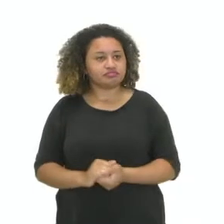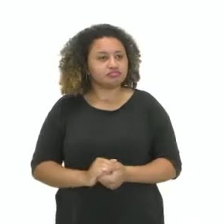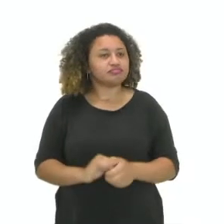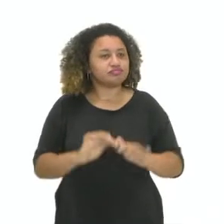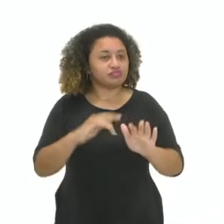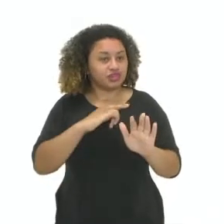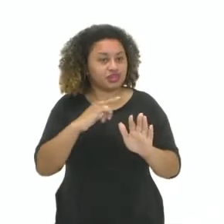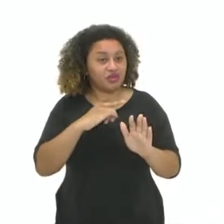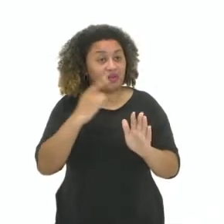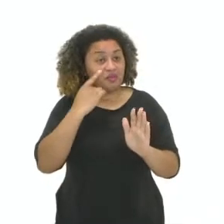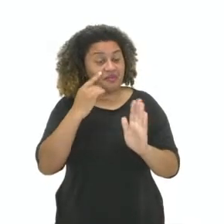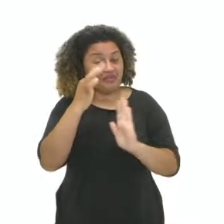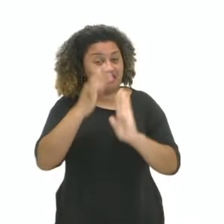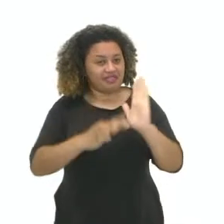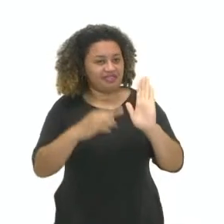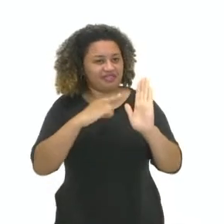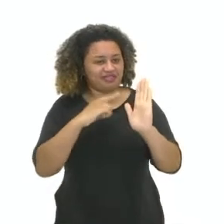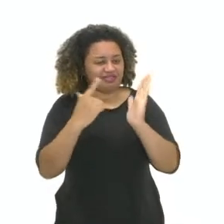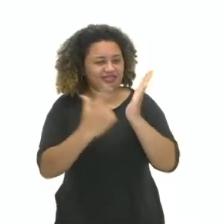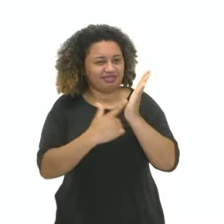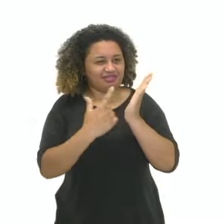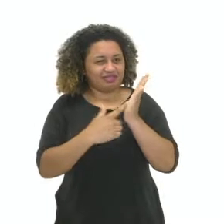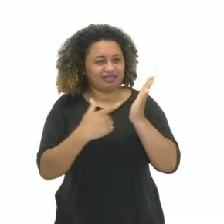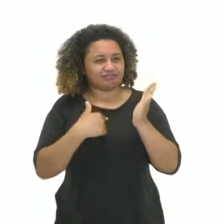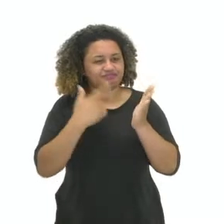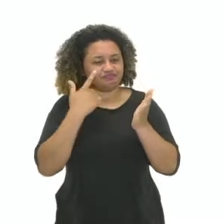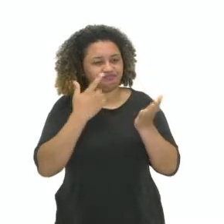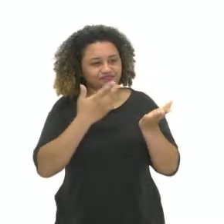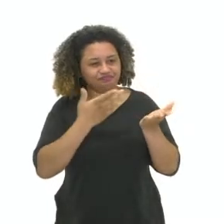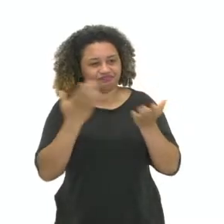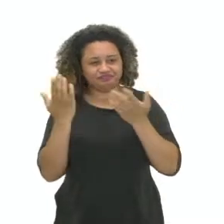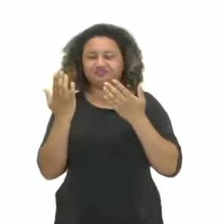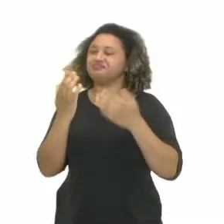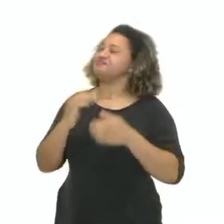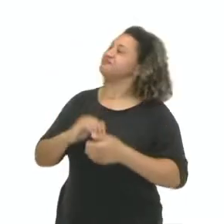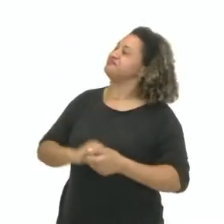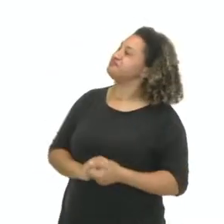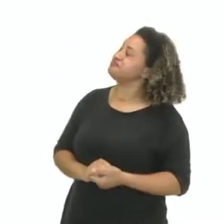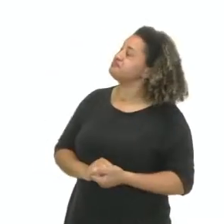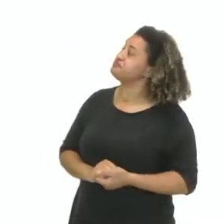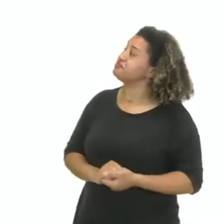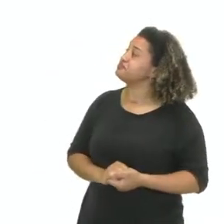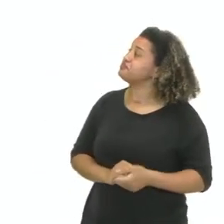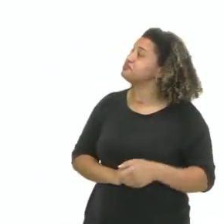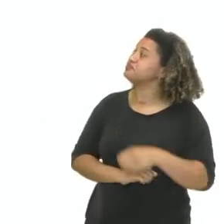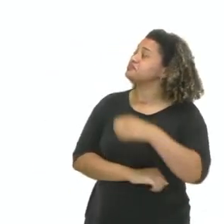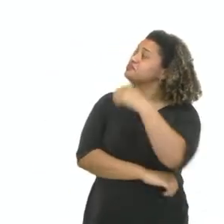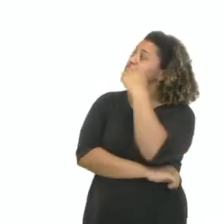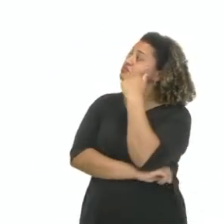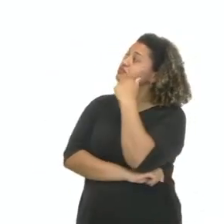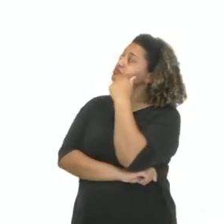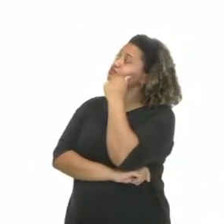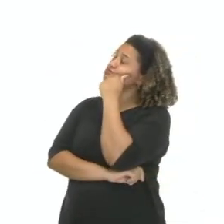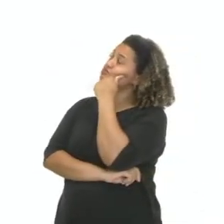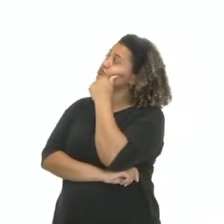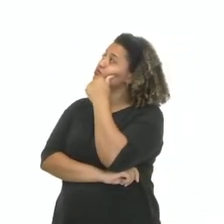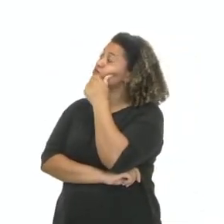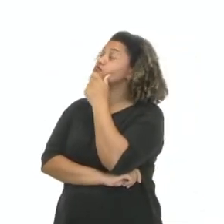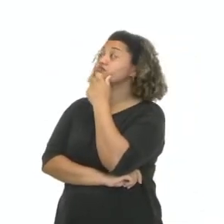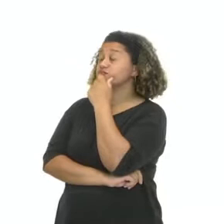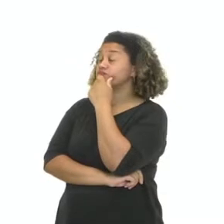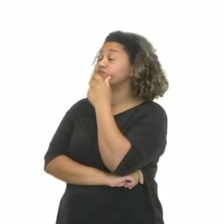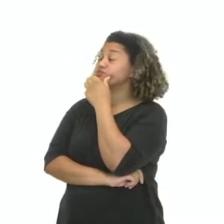Dito isso, expirei às 2 horas da tarde de uma sexta-feira do mês de agosto de